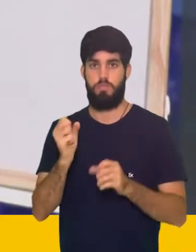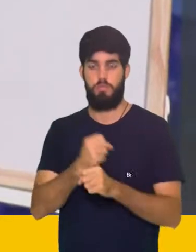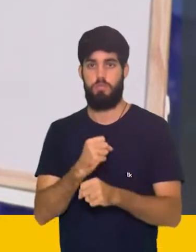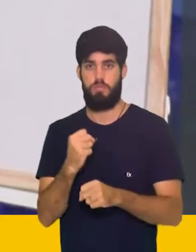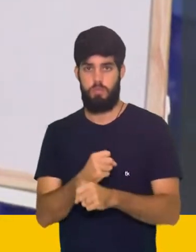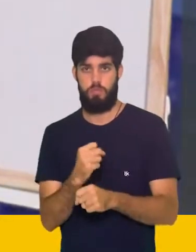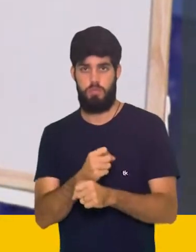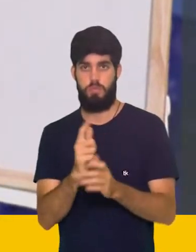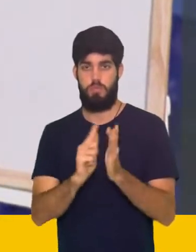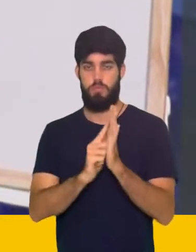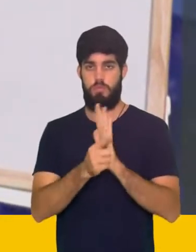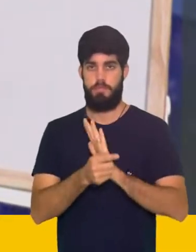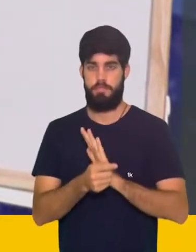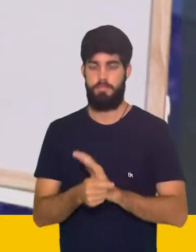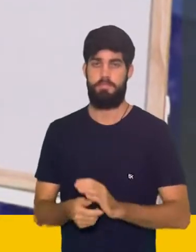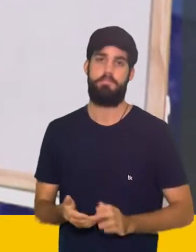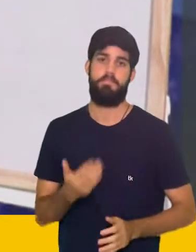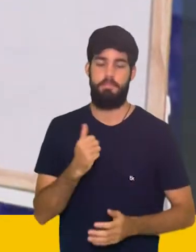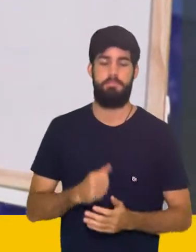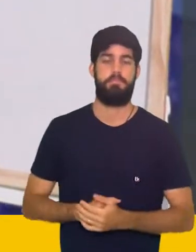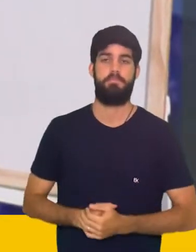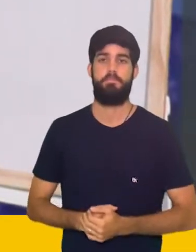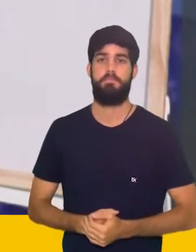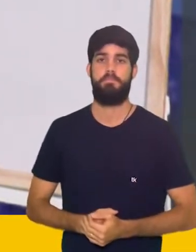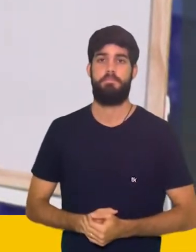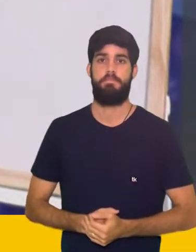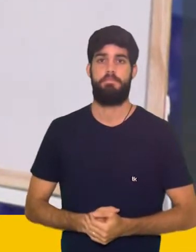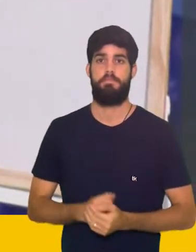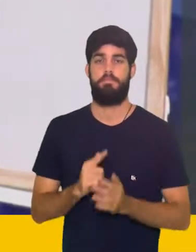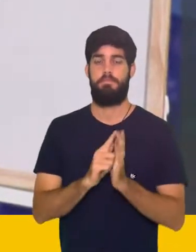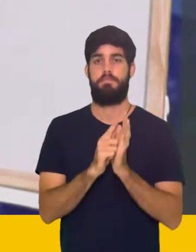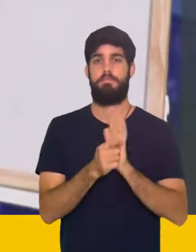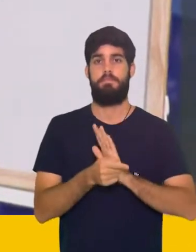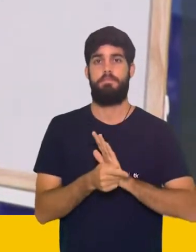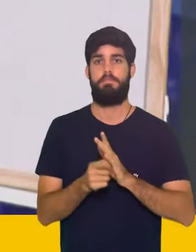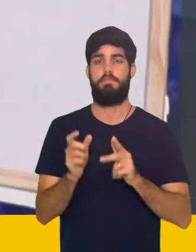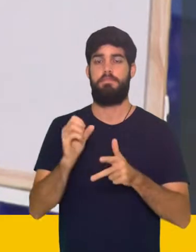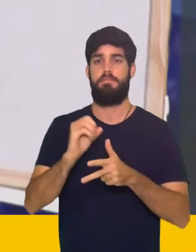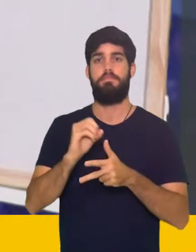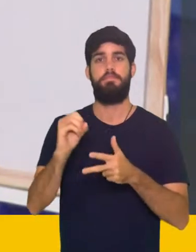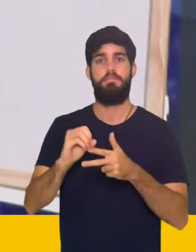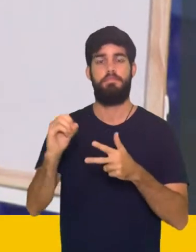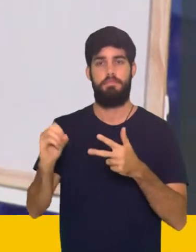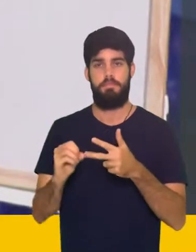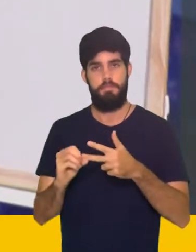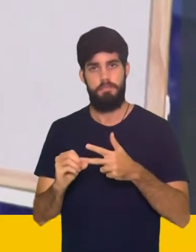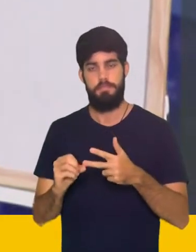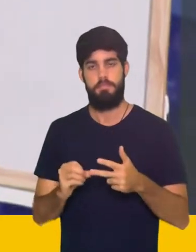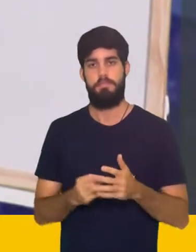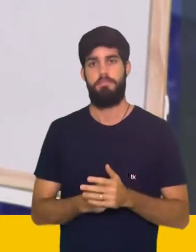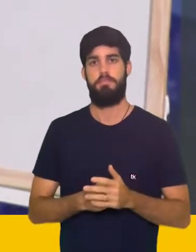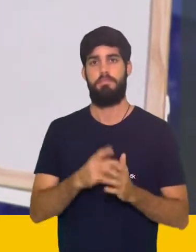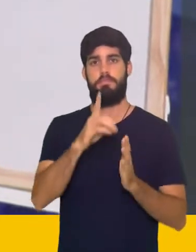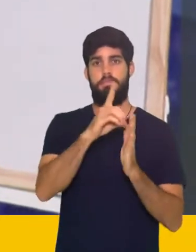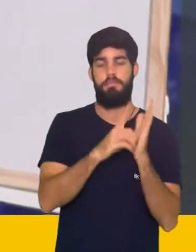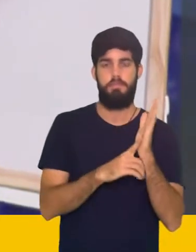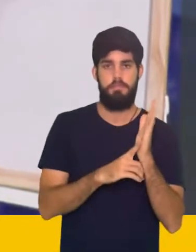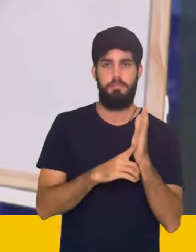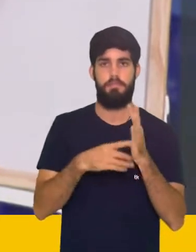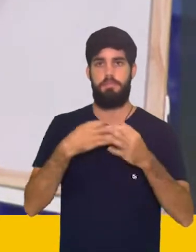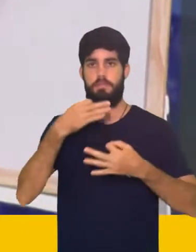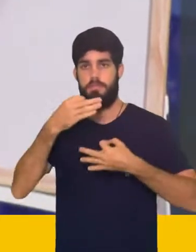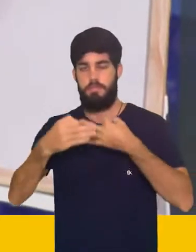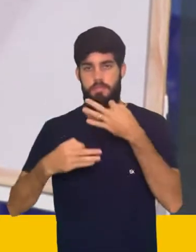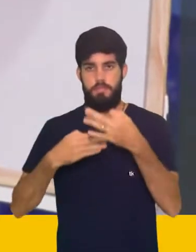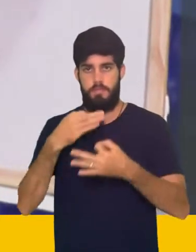gênero, ok? Vamos lá. Gênero do Enem sempre foi dissertação argumentativa